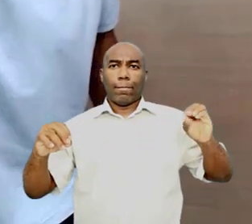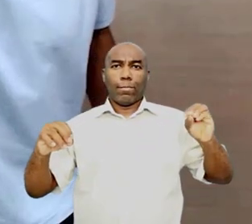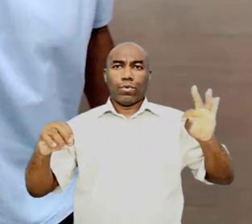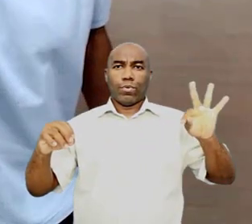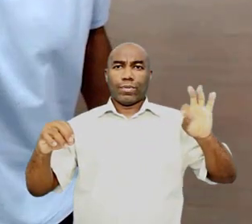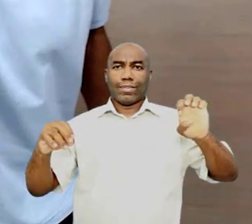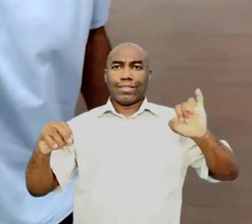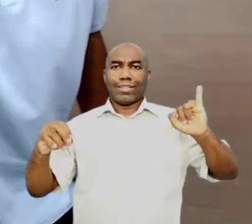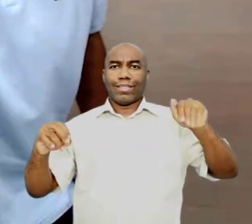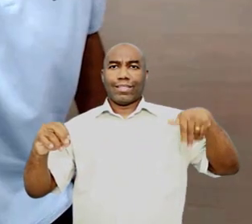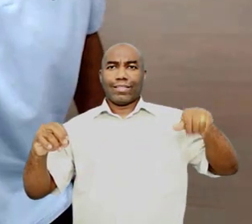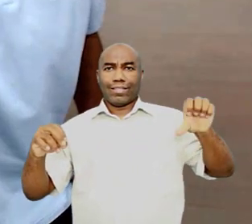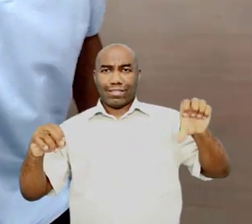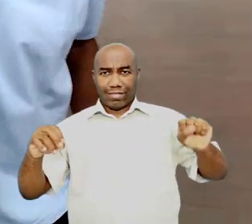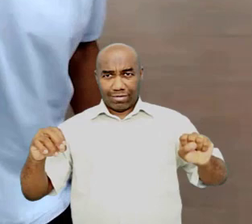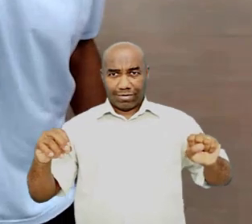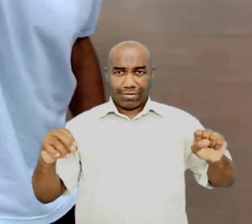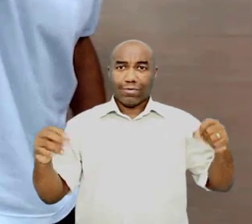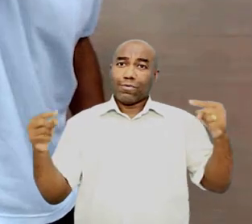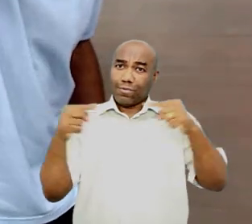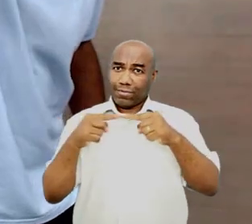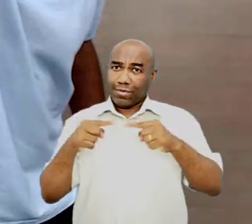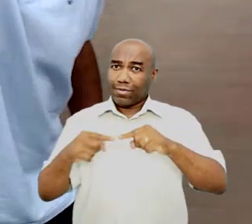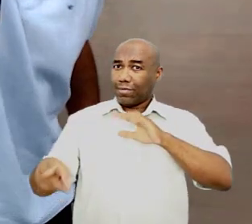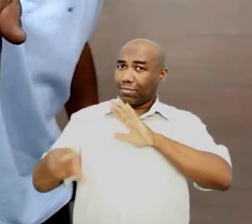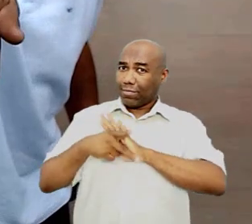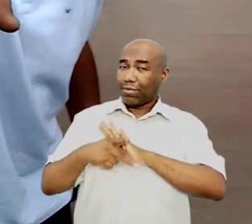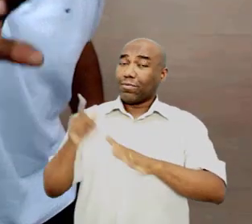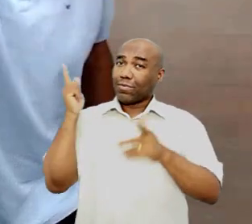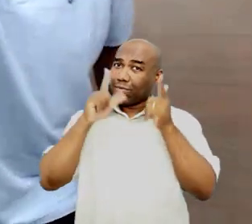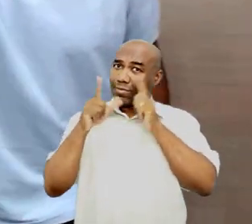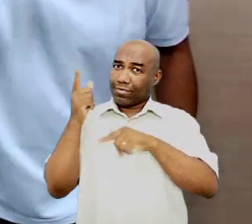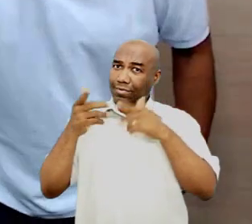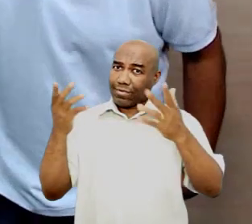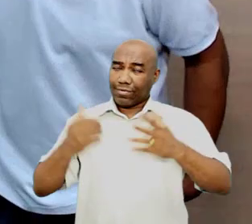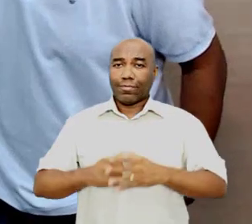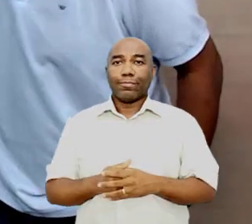unidades menores, que são chamadas de aminoácidos.